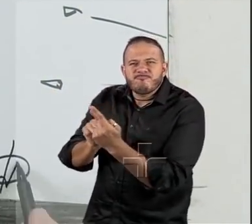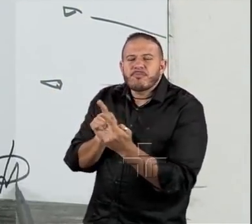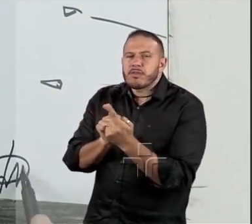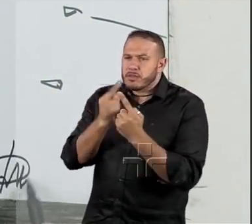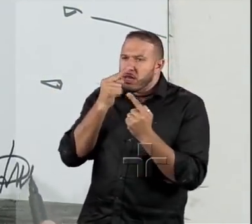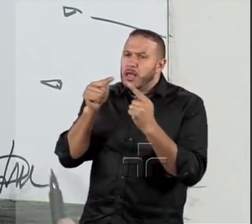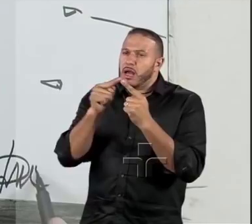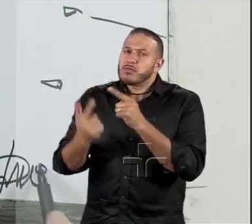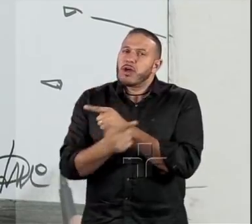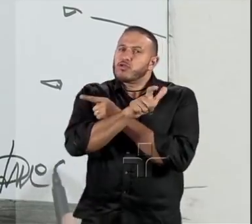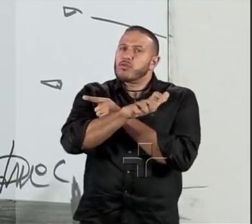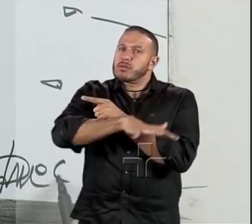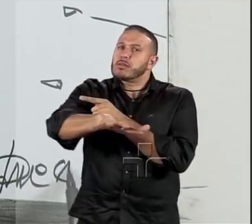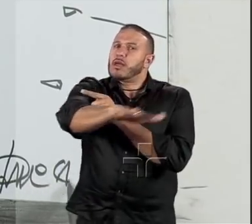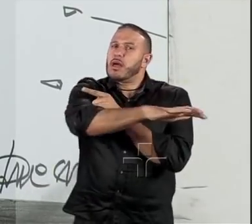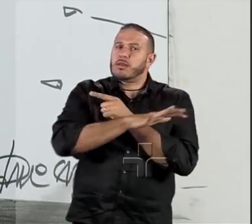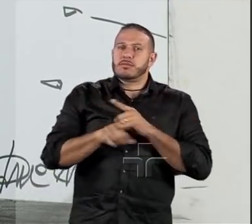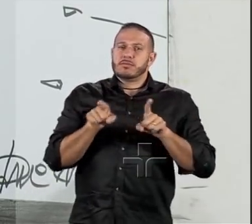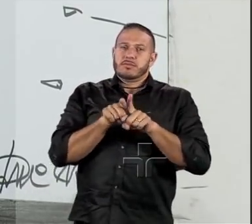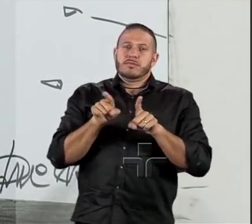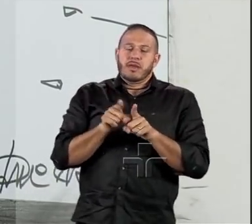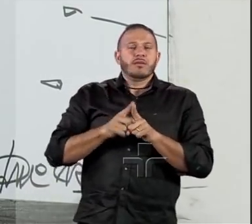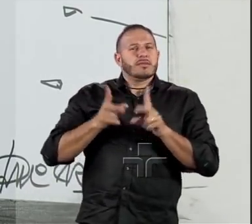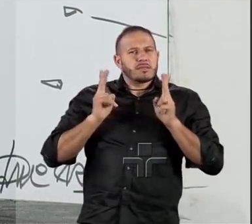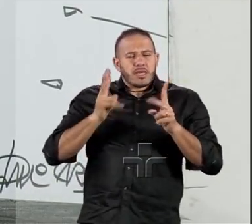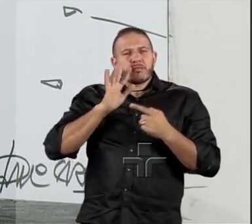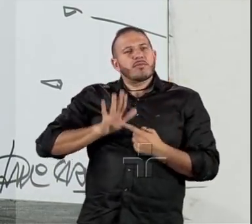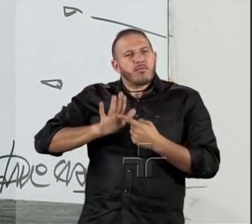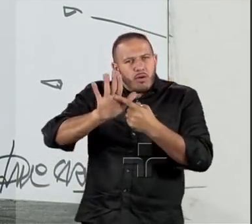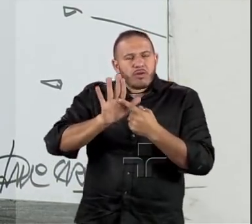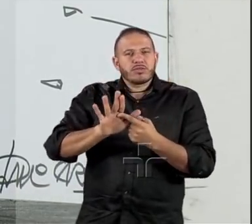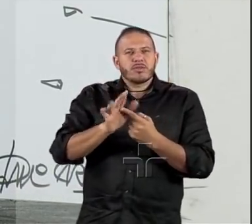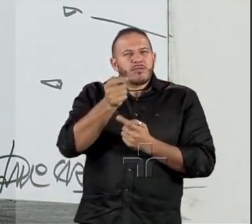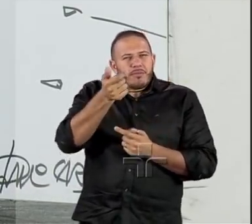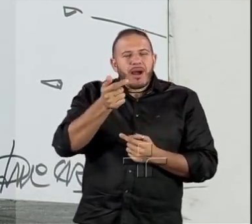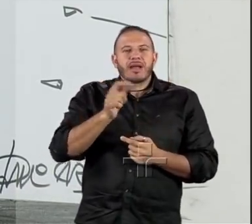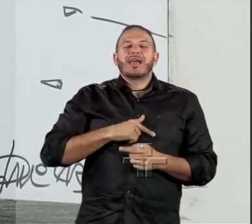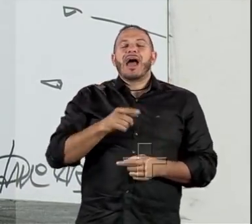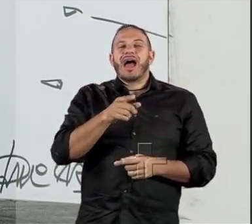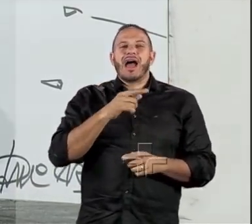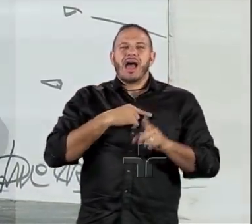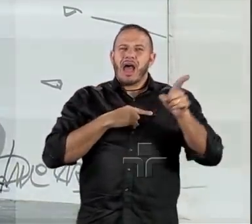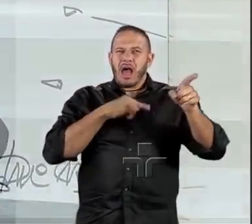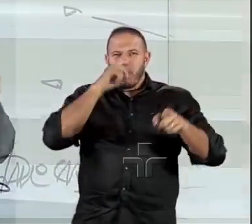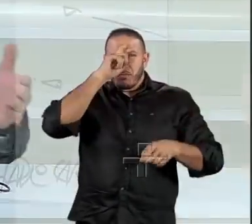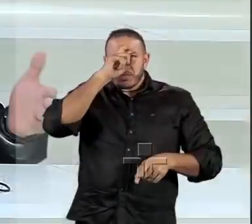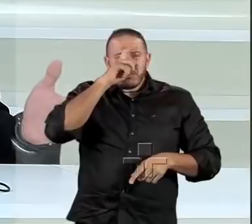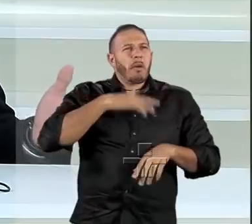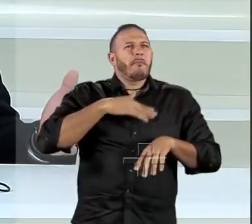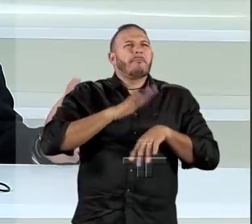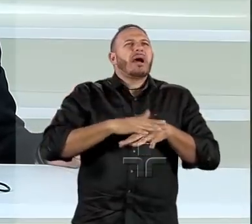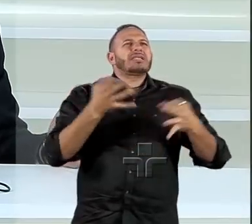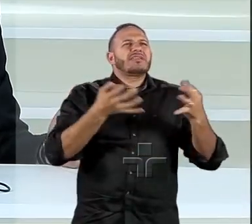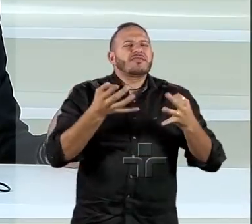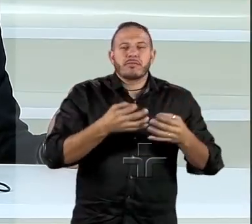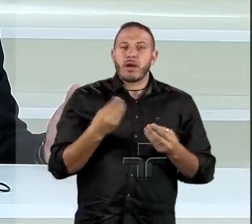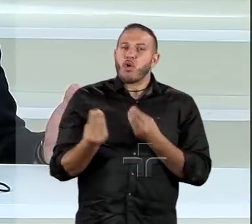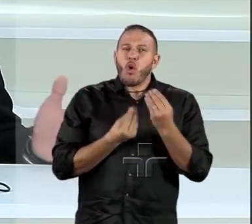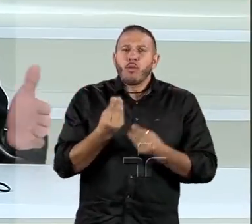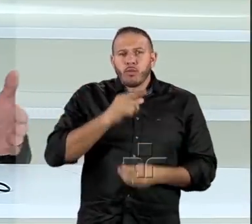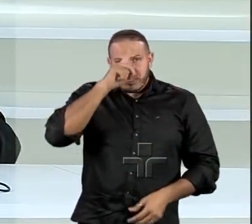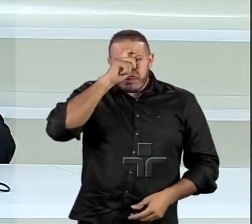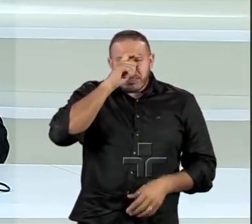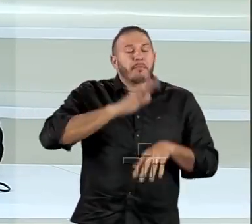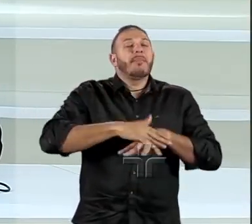outras áreas também. Nós sempre trazemos para o centro da conversa o hospital ser mais eficiente, mas como que o hospital é mais